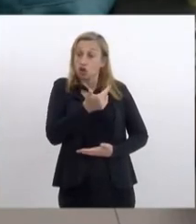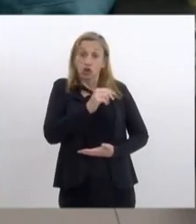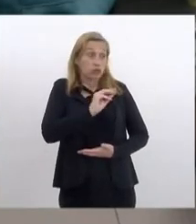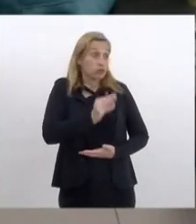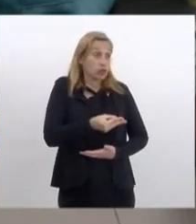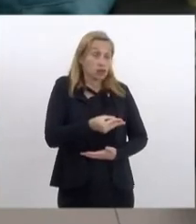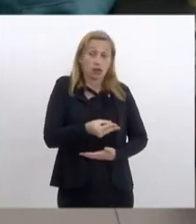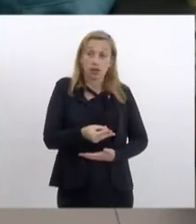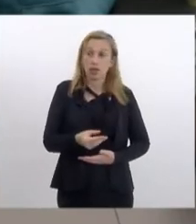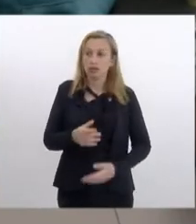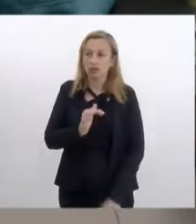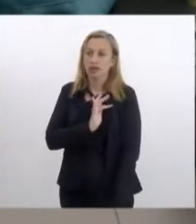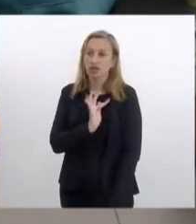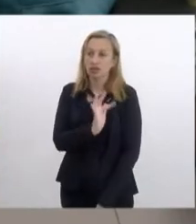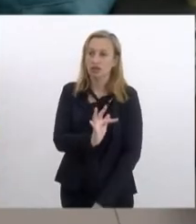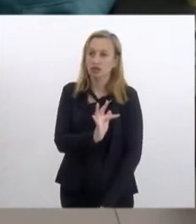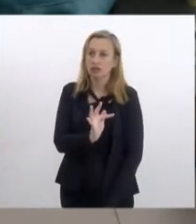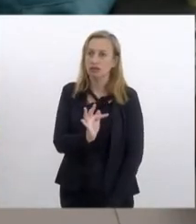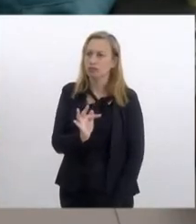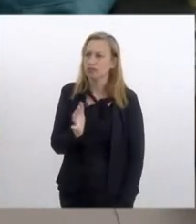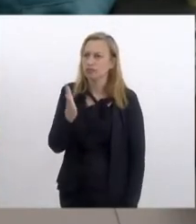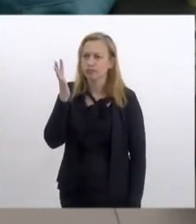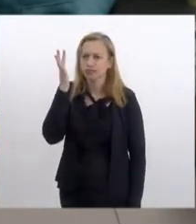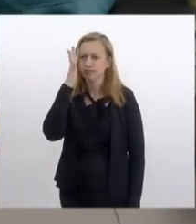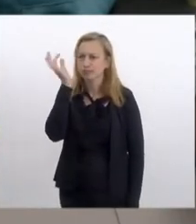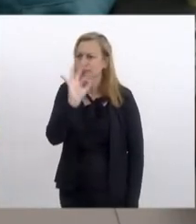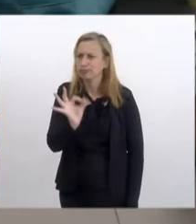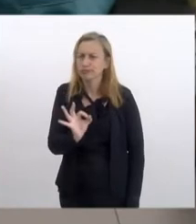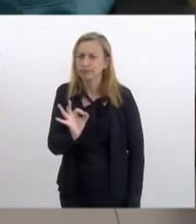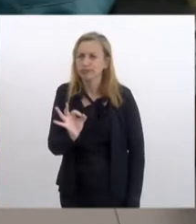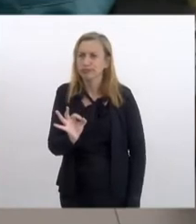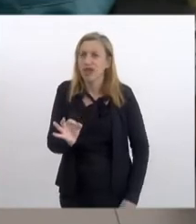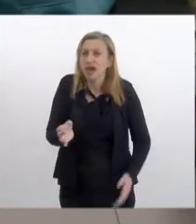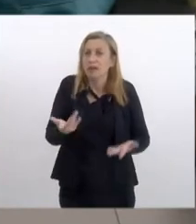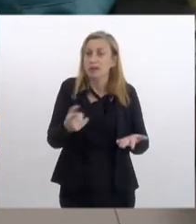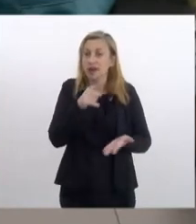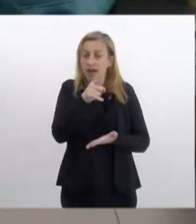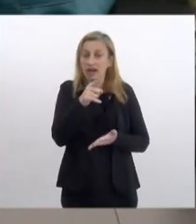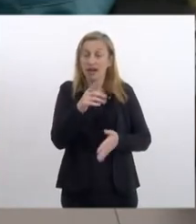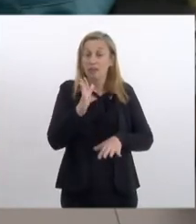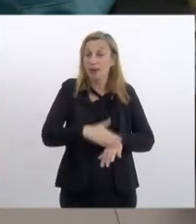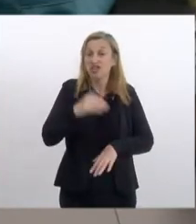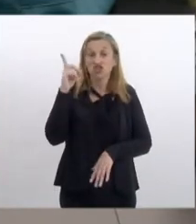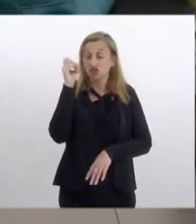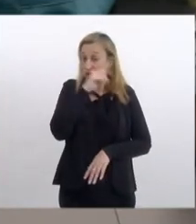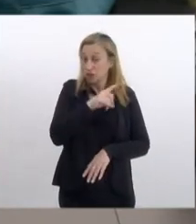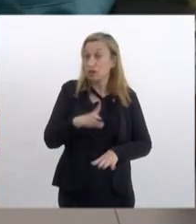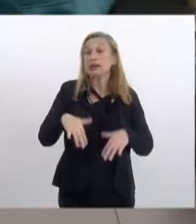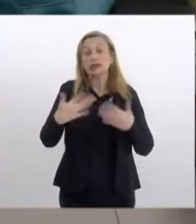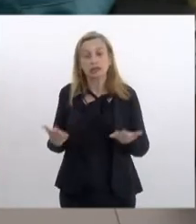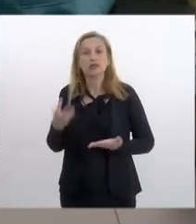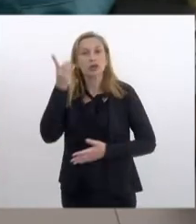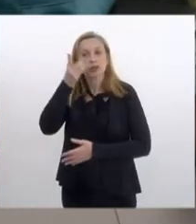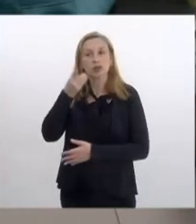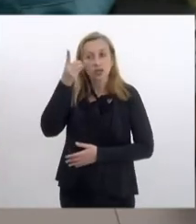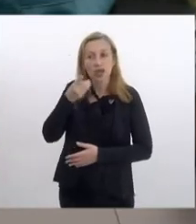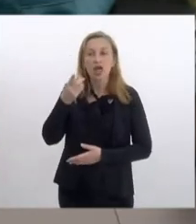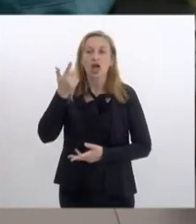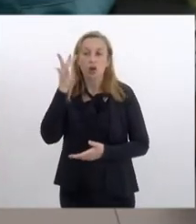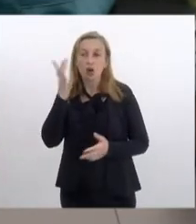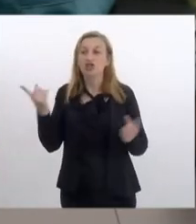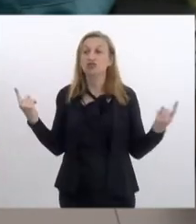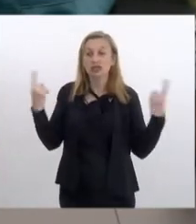e o da Baixada Fluminense a gente nem sequer chegou lá, porque para eles é muito mais difícil. Então, assim, deputado, eu acho que é um desafio